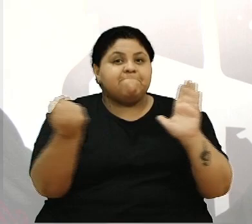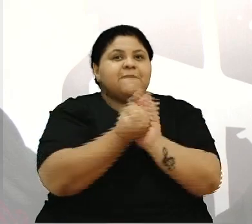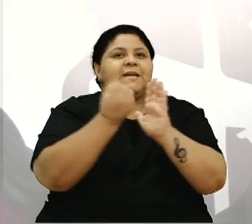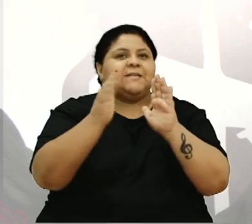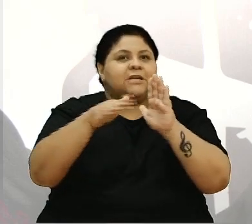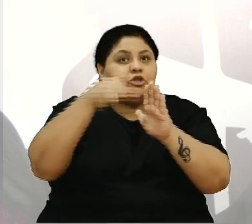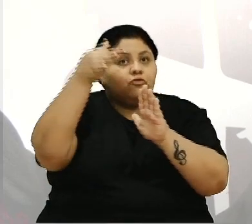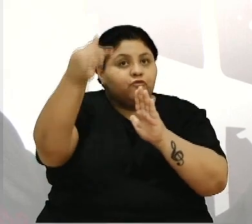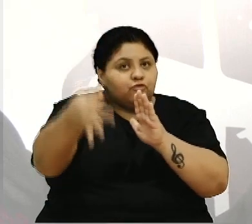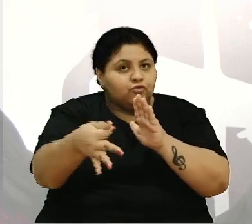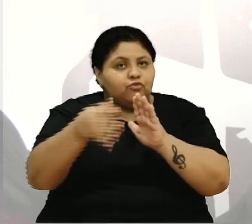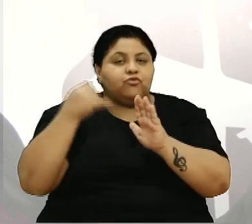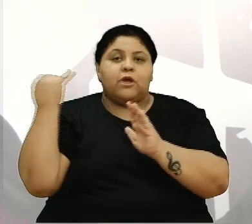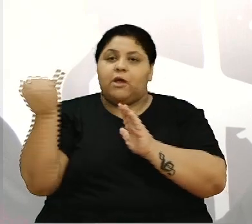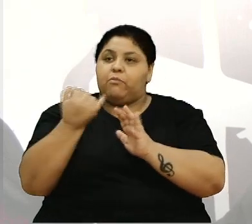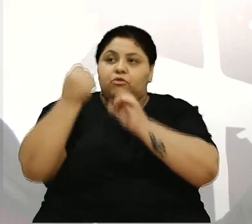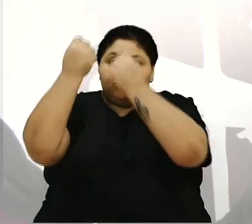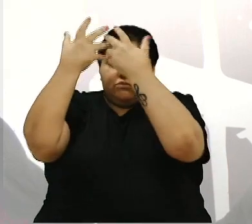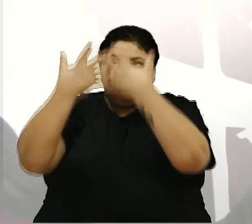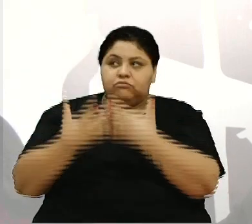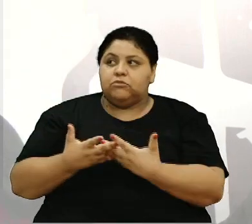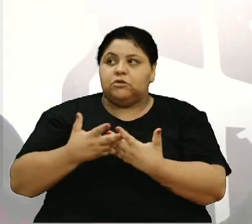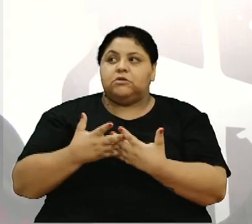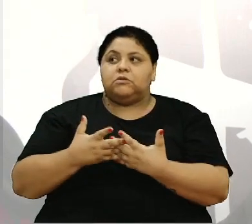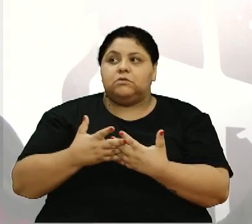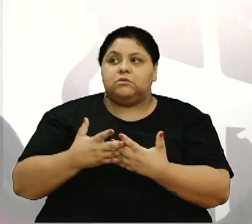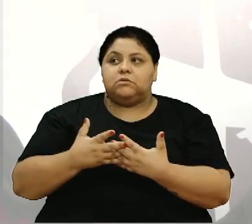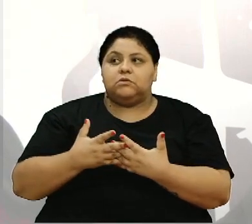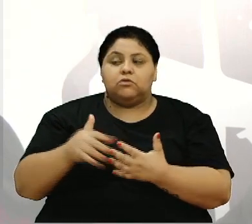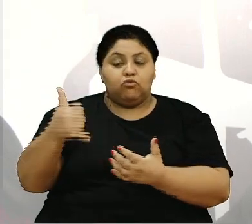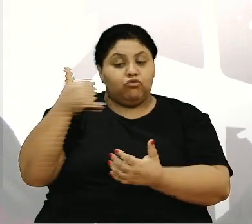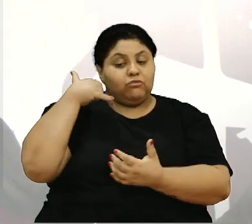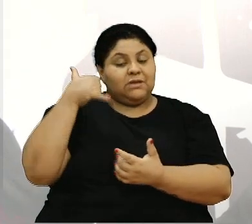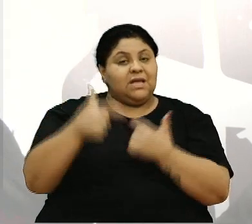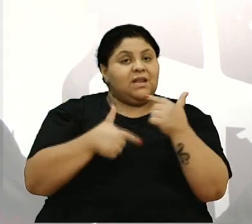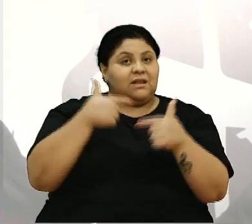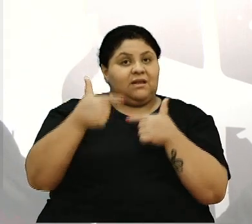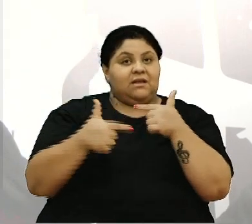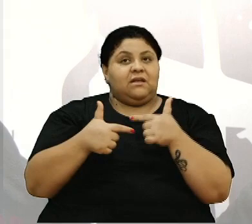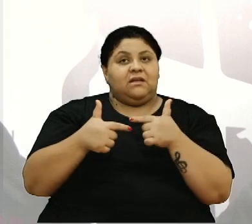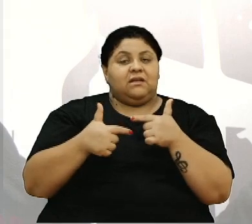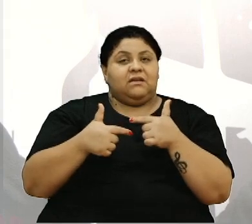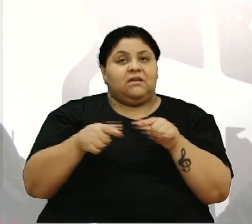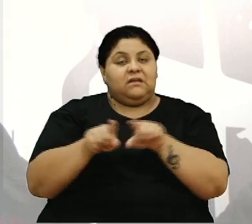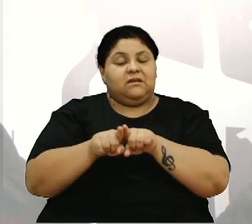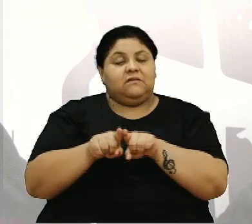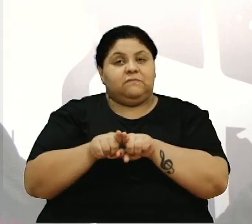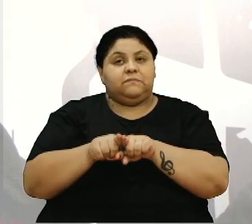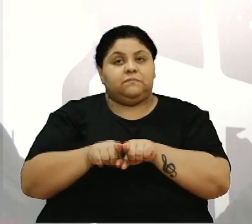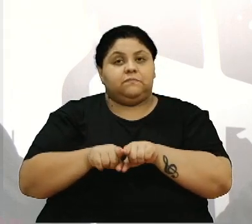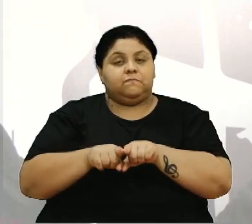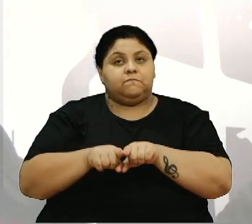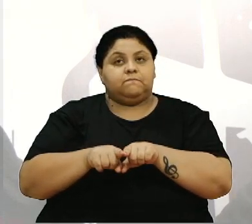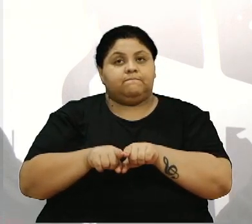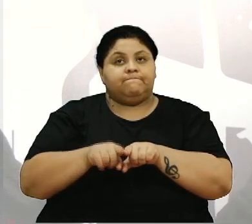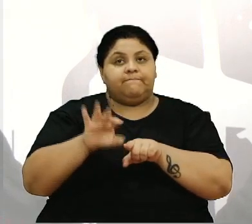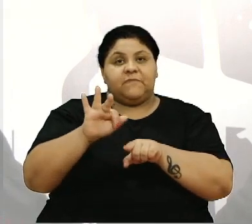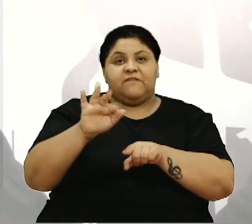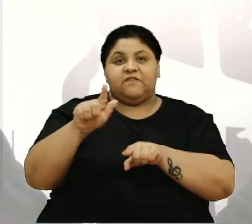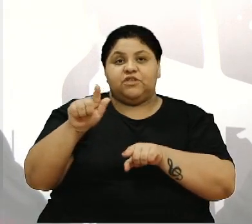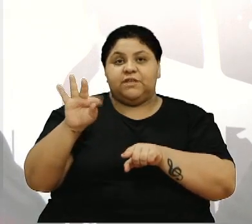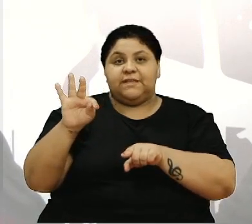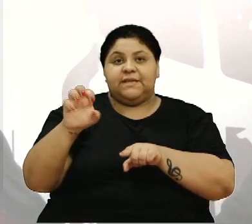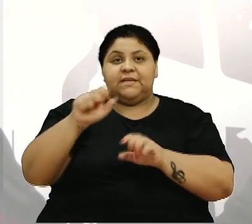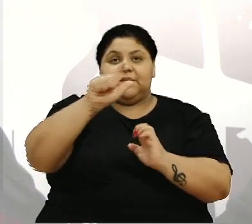colocar essa flexibilização, a possibilidade do teletrabalho, também as questões de o FGTS, as